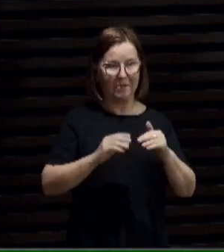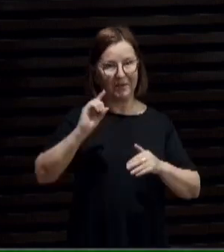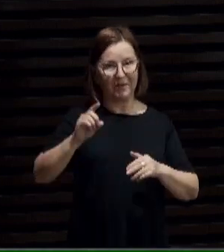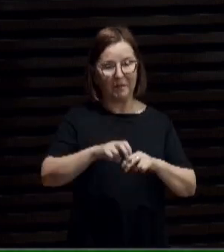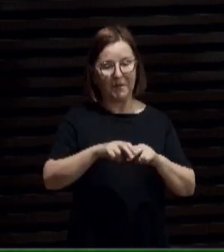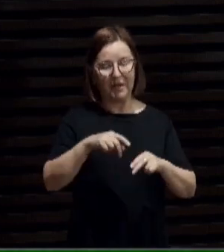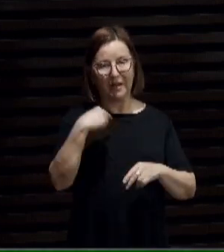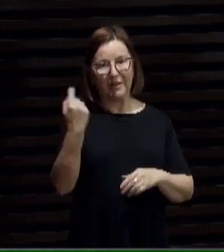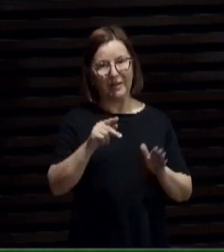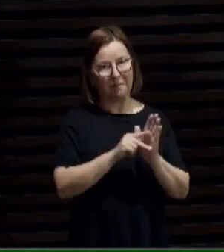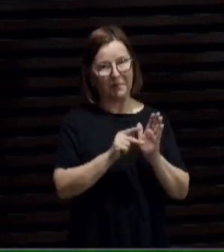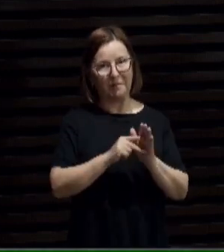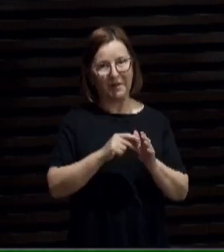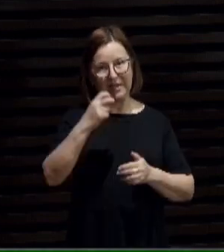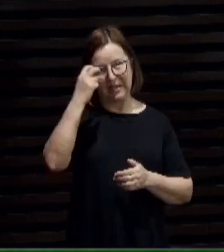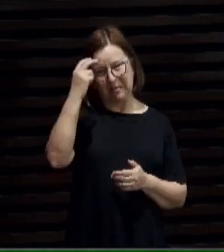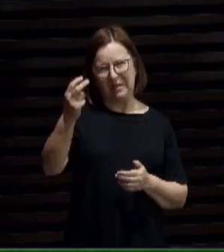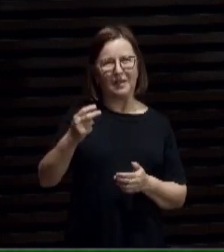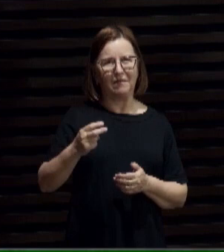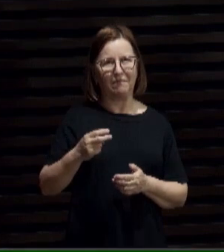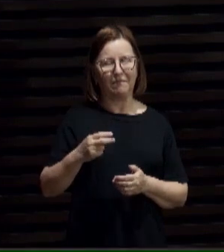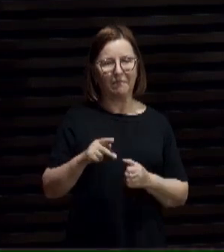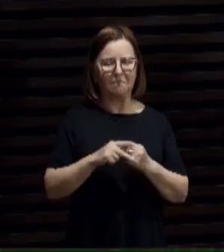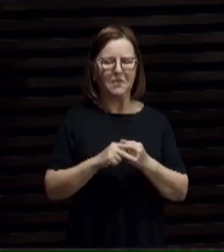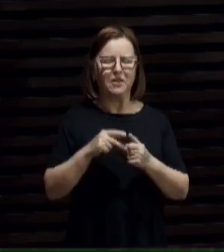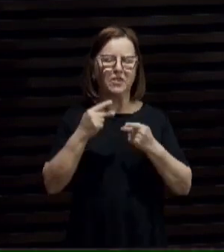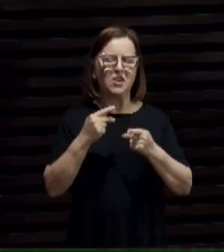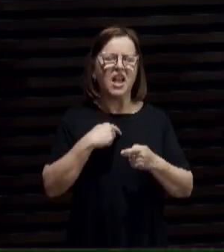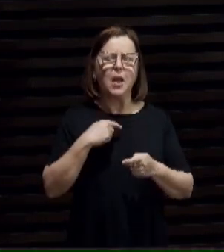capacidade. Eu vou pescar.